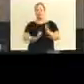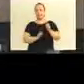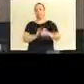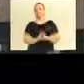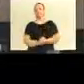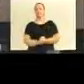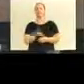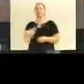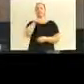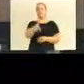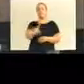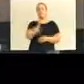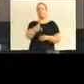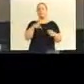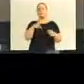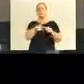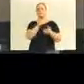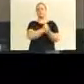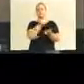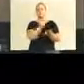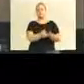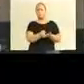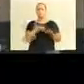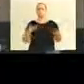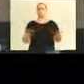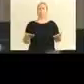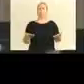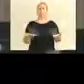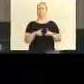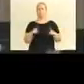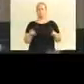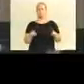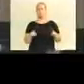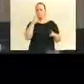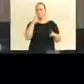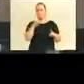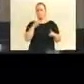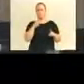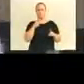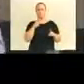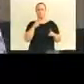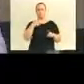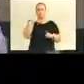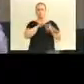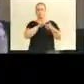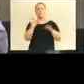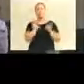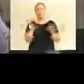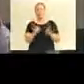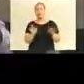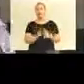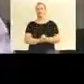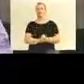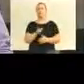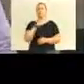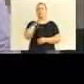uma intervenção, lá uma câmara técnica que não teve resultado, não apresentaram o parecer. Depois não